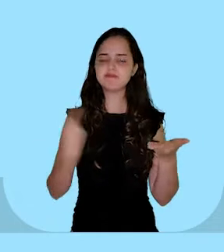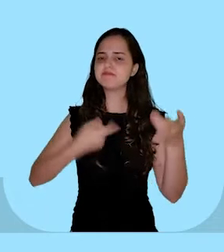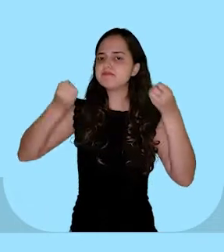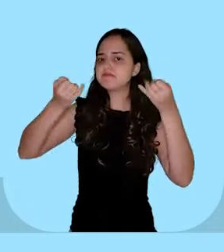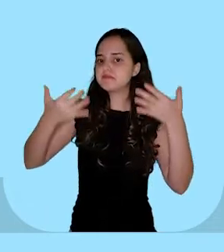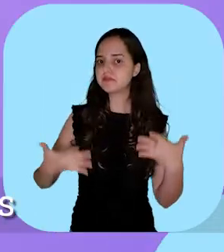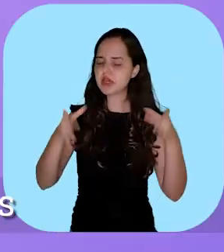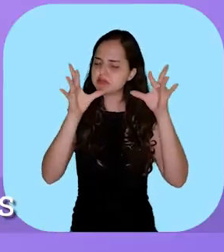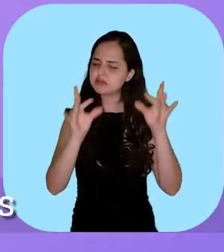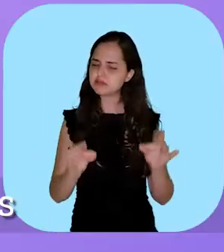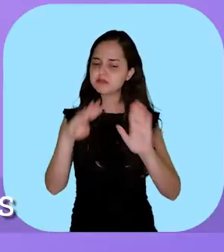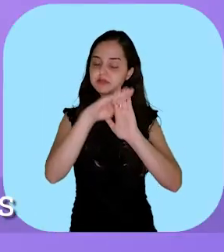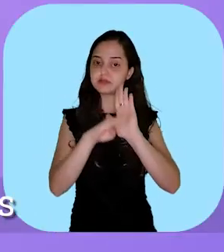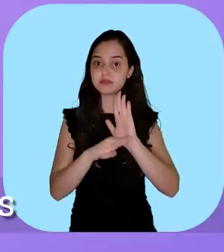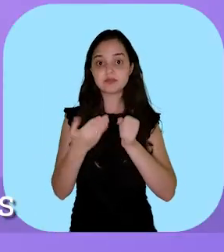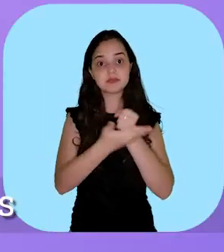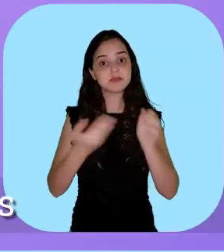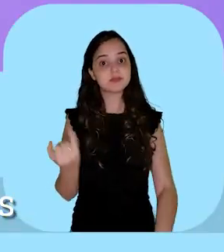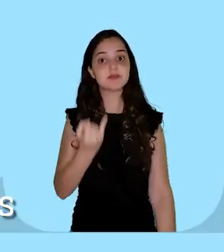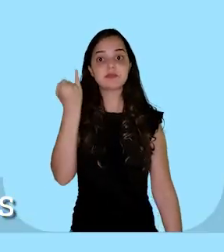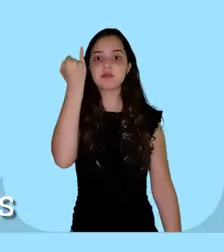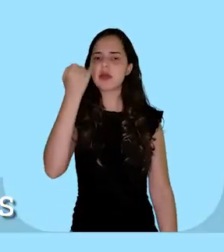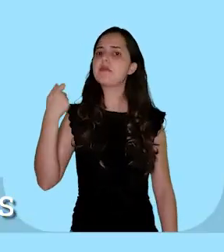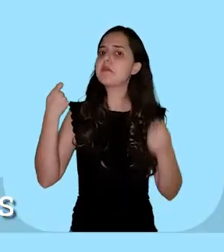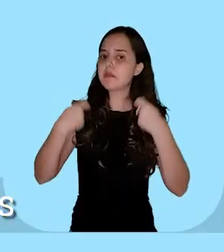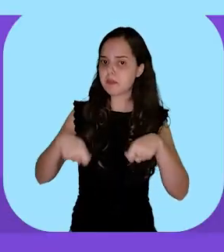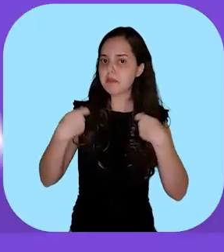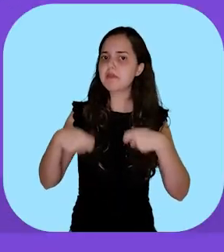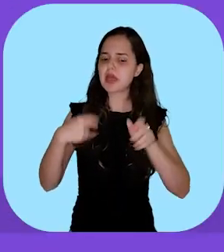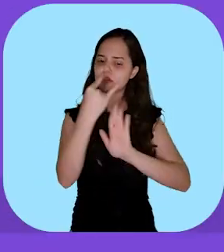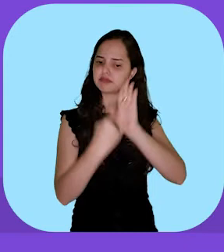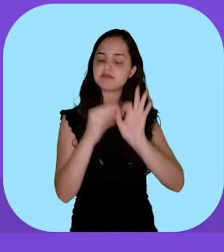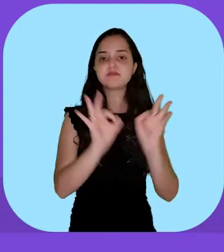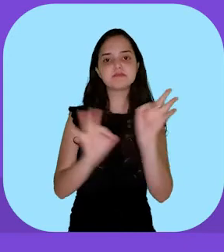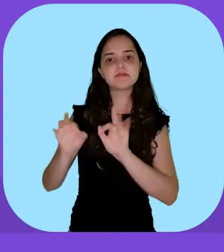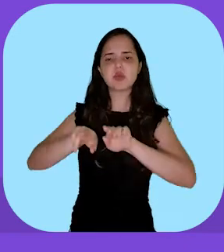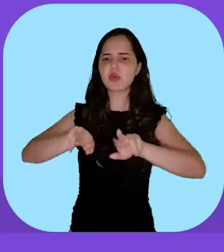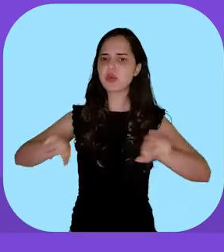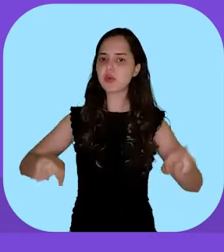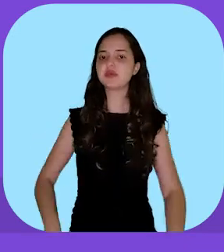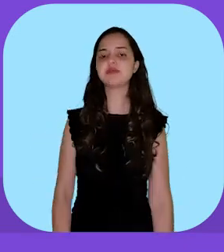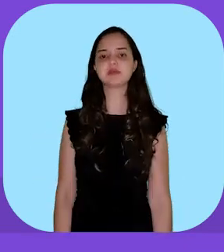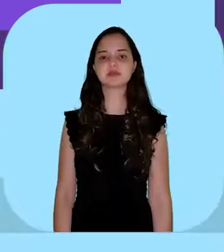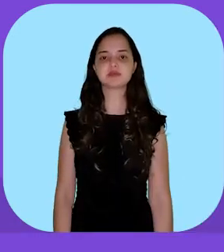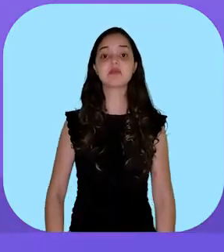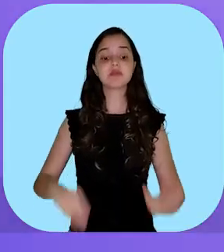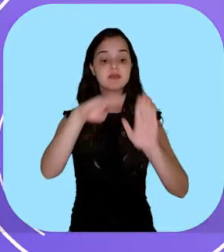explicar neste vídeo os princípios fundamentais que devem estar presentes nas diversas produções